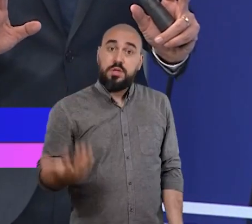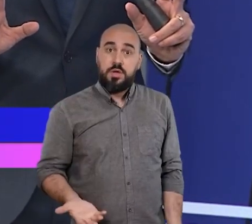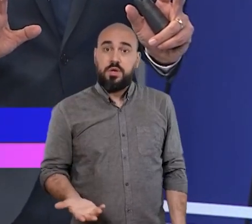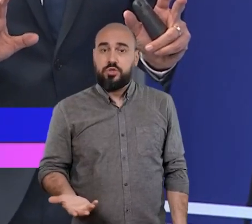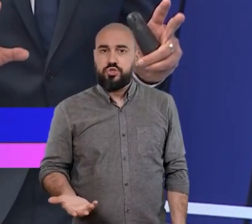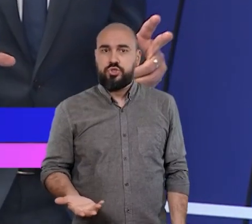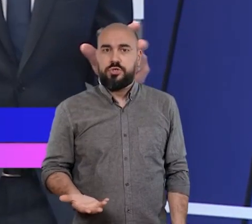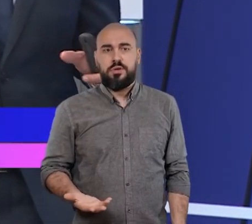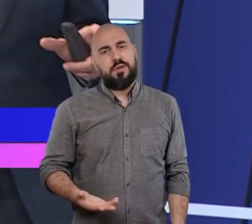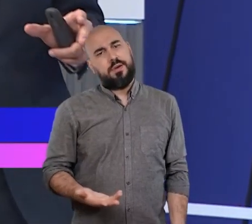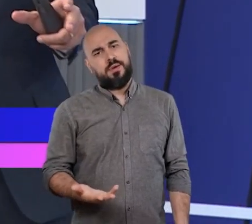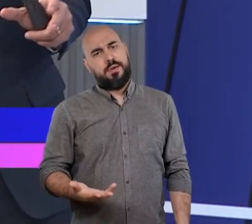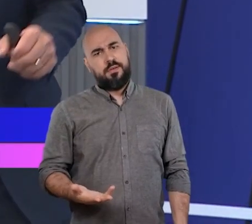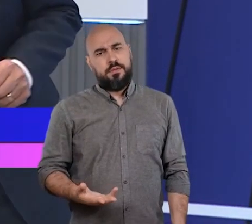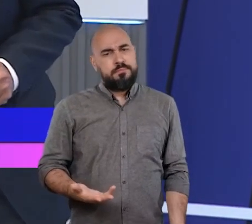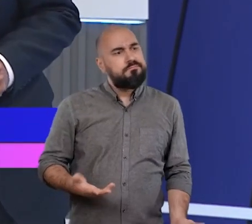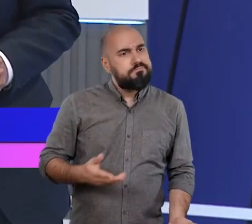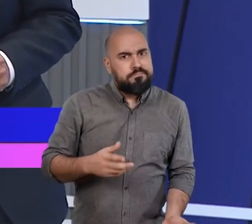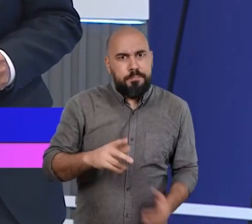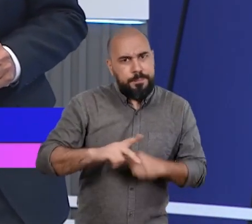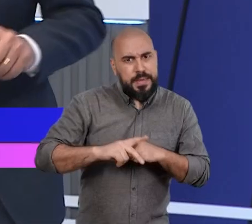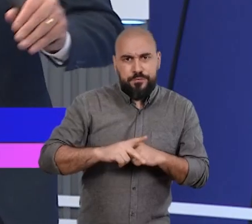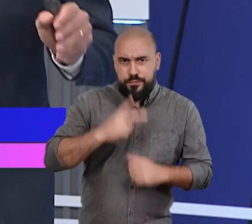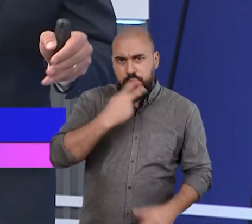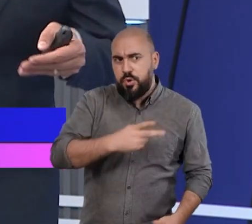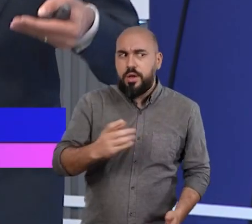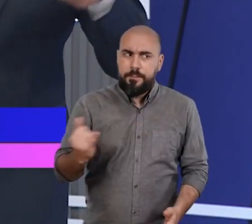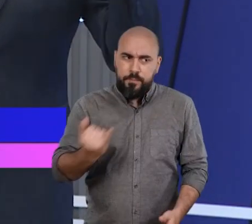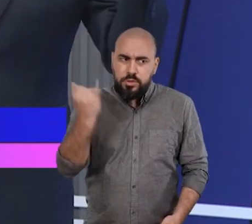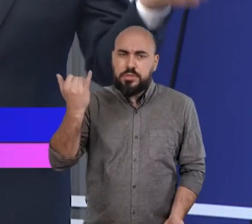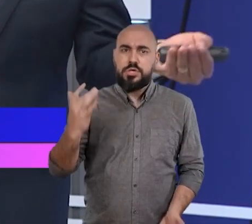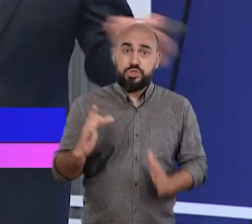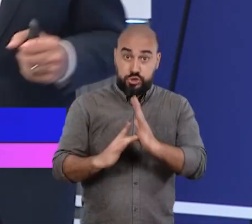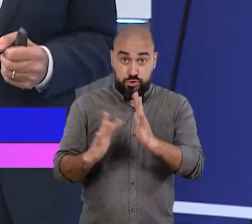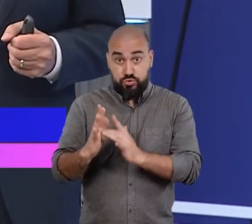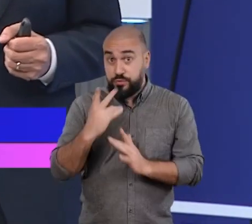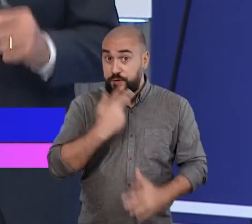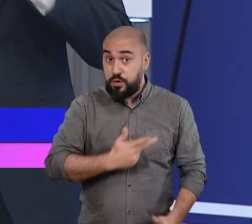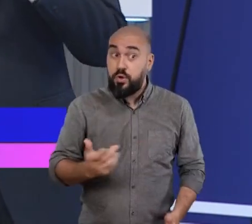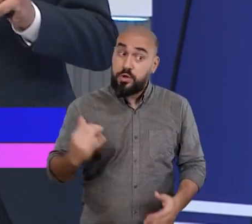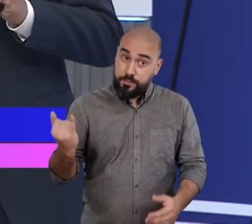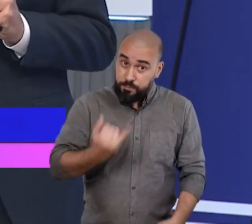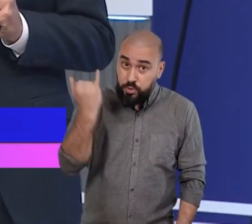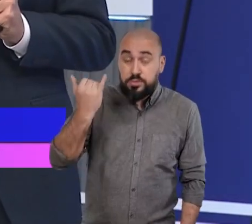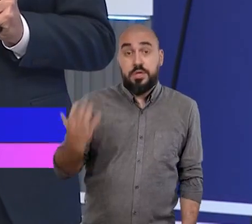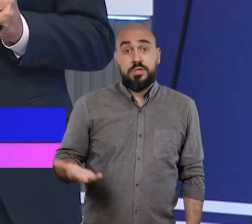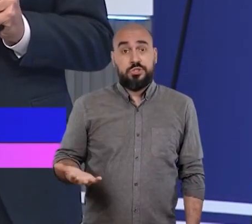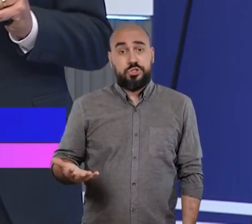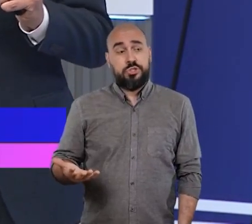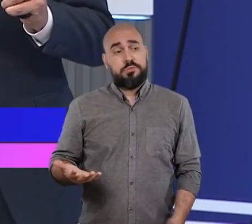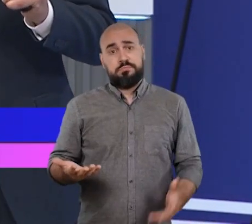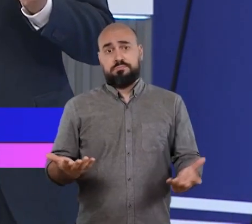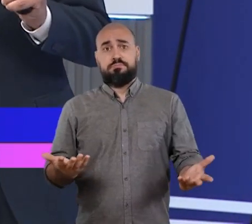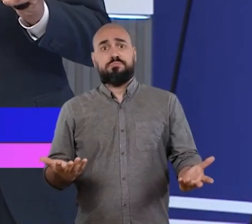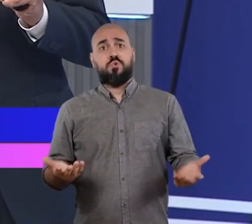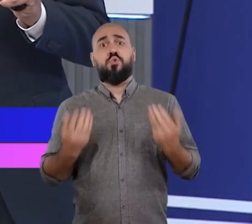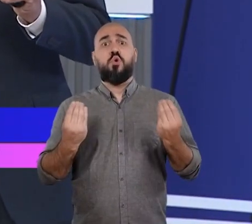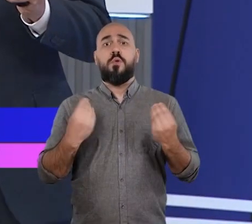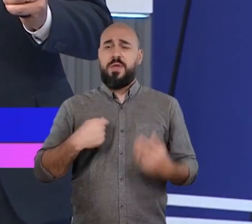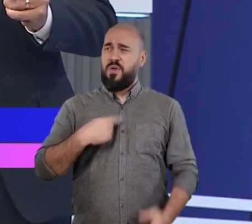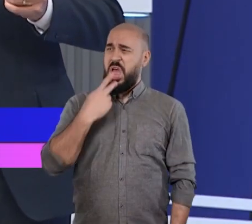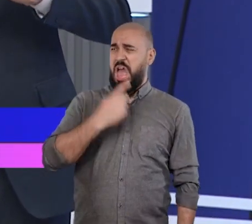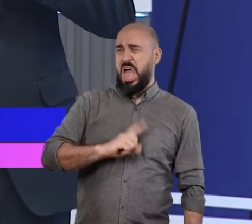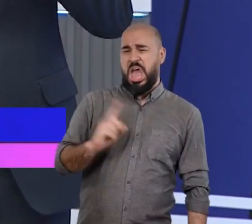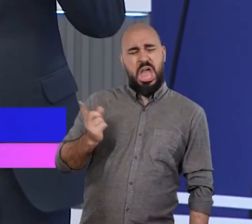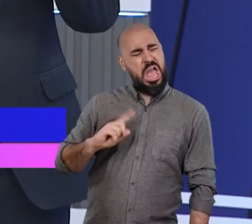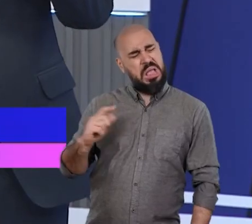uma coisa que não é tão importante assim, ou não é tão relevante, porque o batismo, ele tem sim